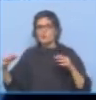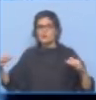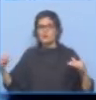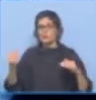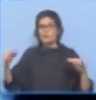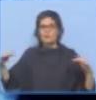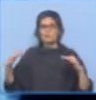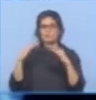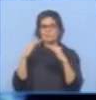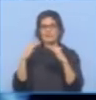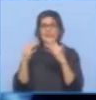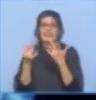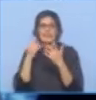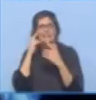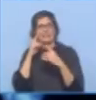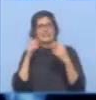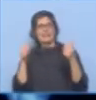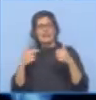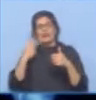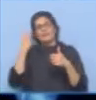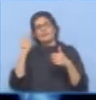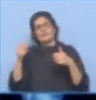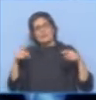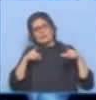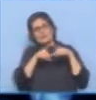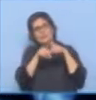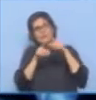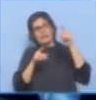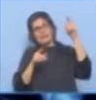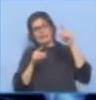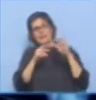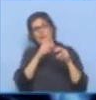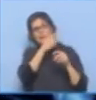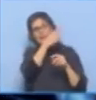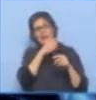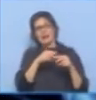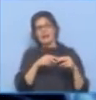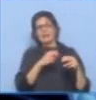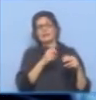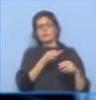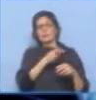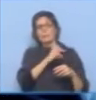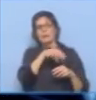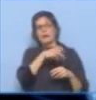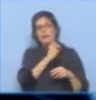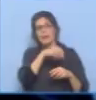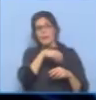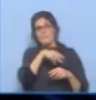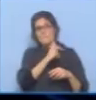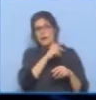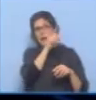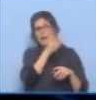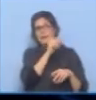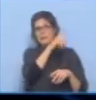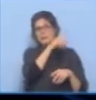Nações, ou seja, com várias atividades e também com a transmissão em direto dos atos centrais que estão a acontecer no Panamá, inclusive a missa final